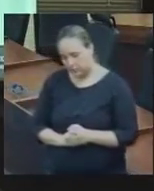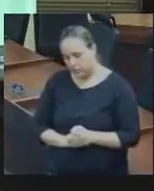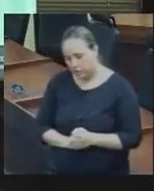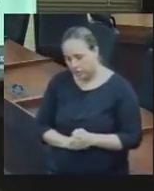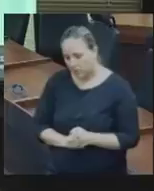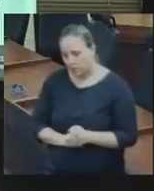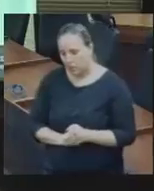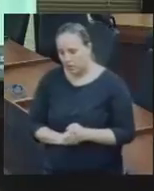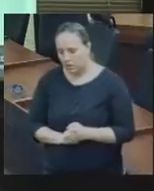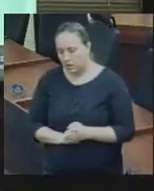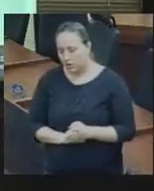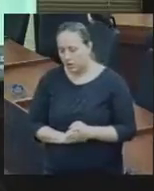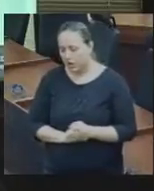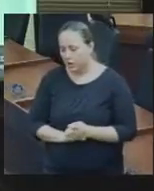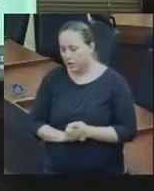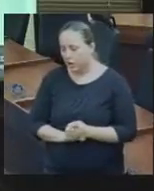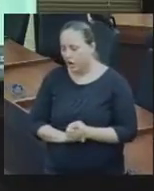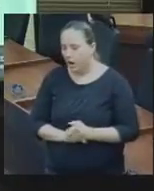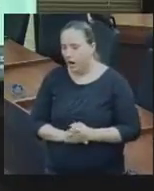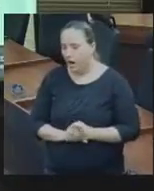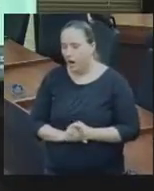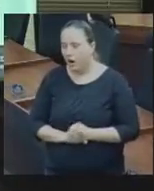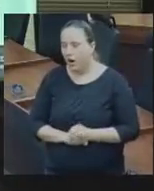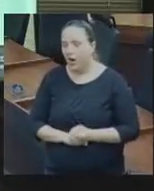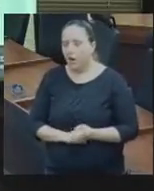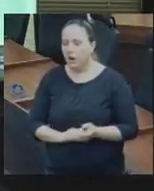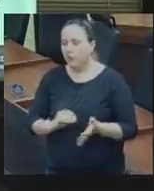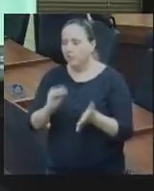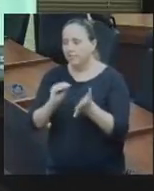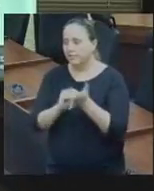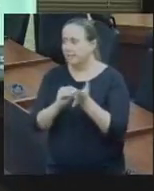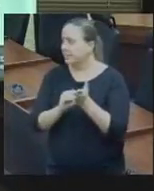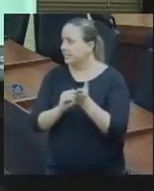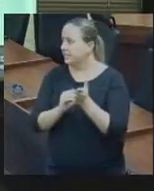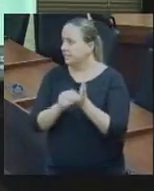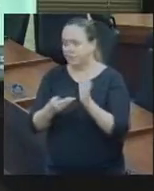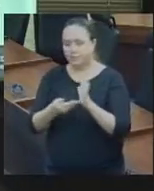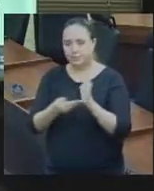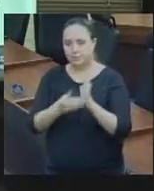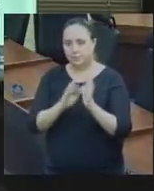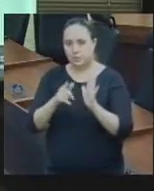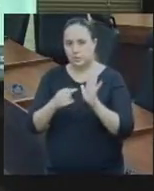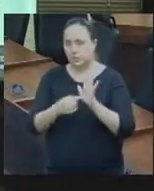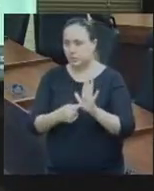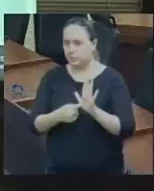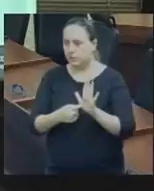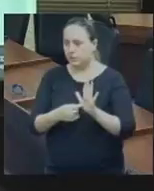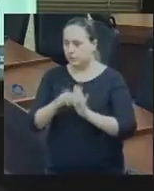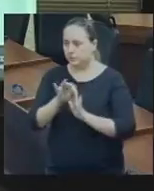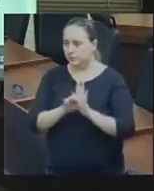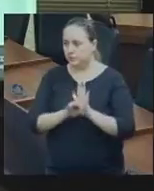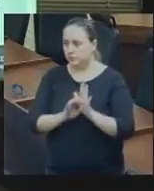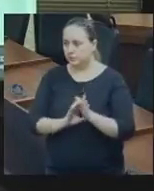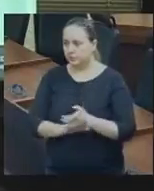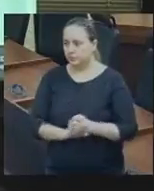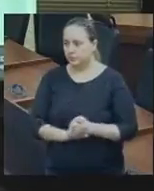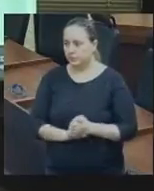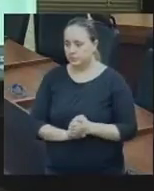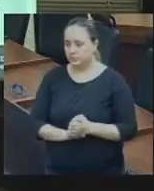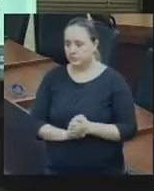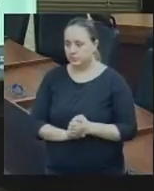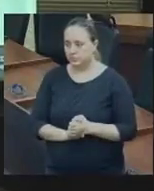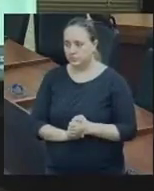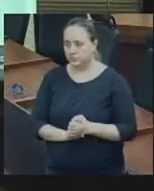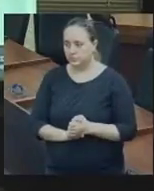golo o autor parte fino não tá parecendo todo o texto do conceito